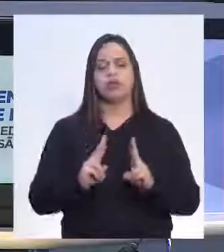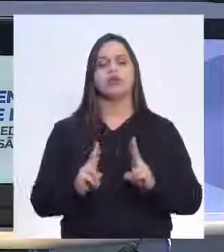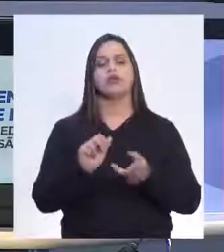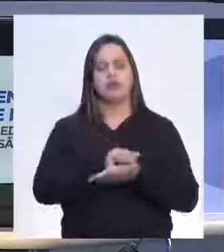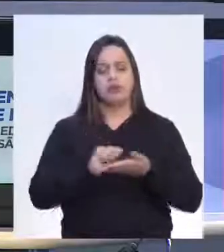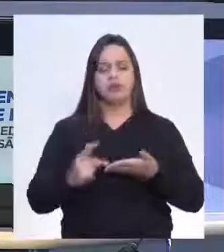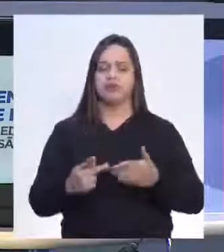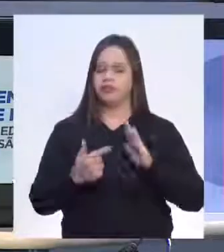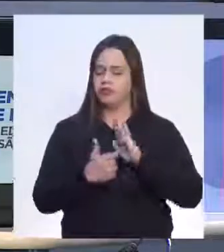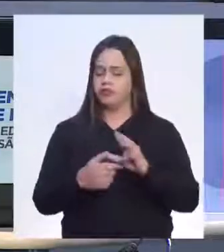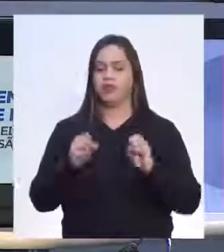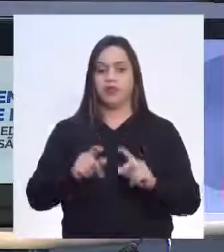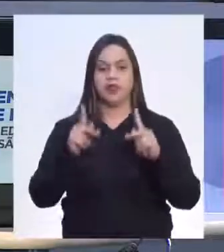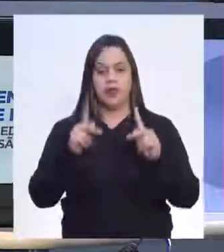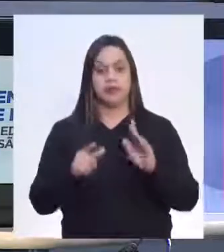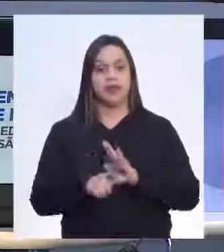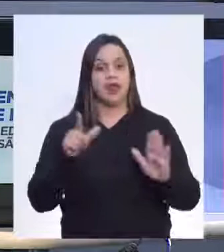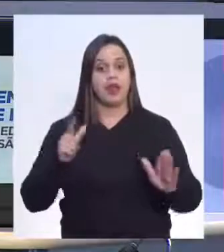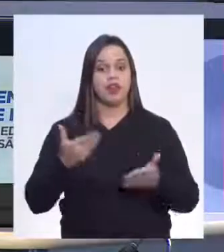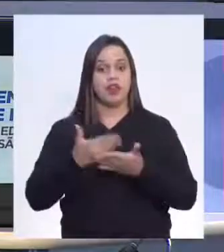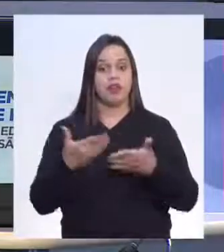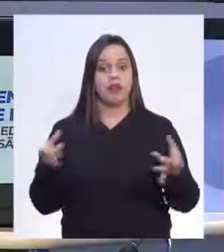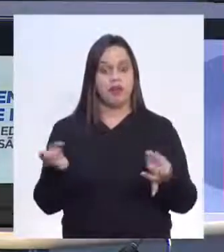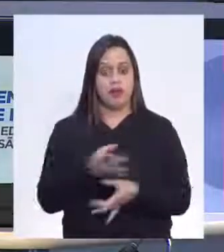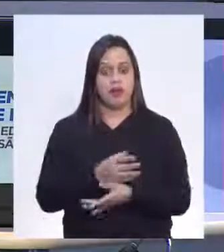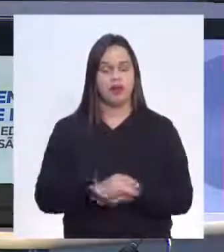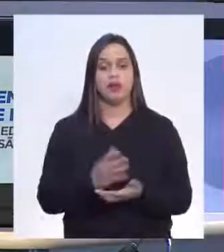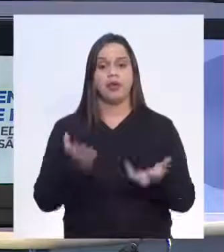tá? Gente, antes de terminar a aula,